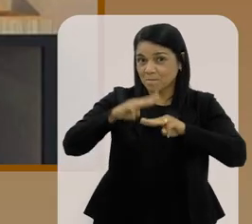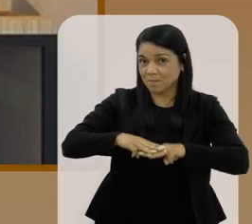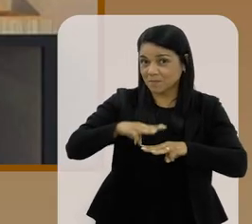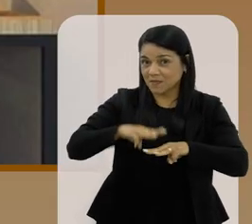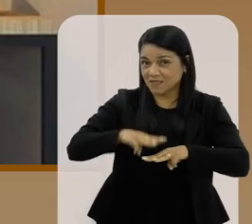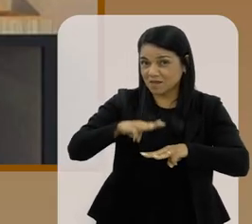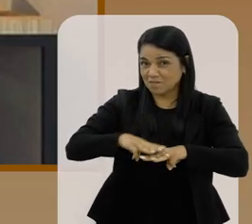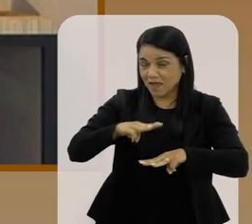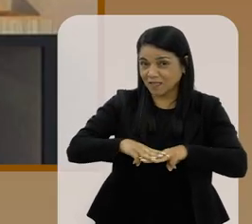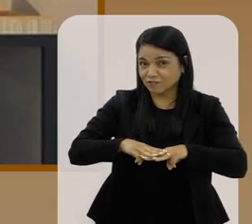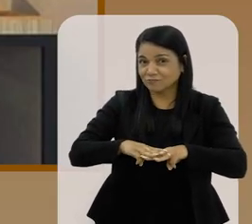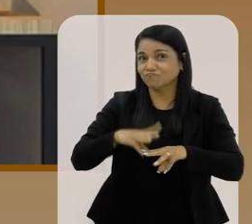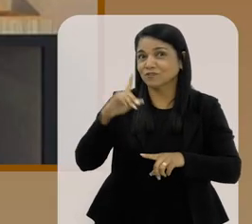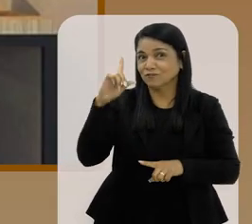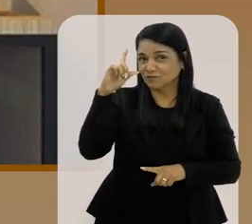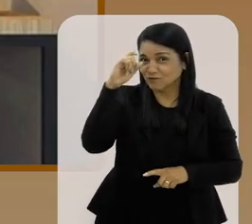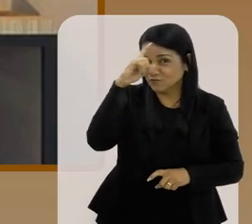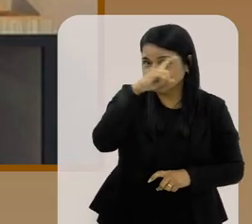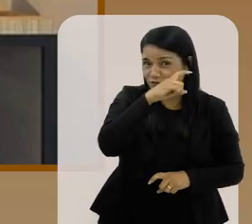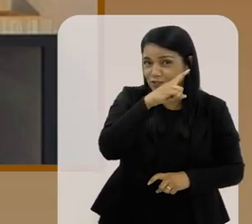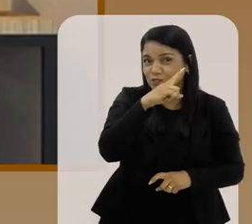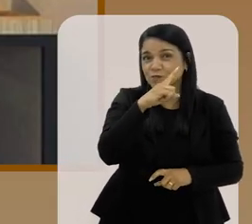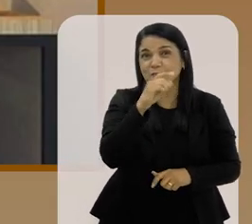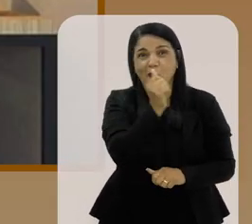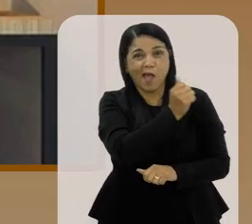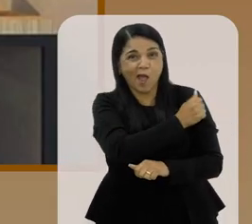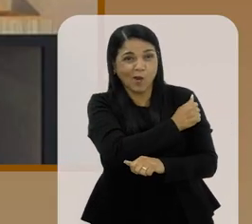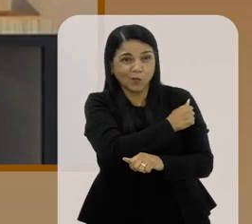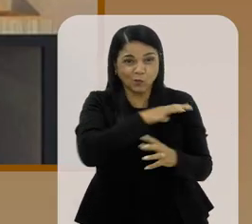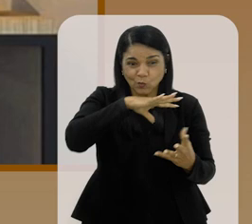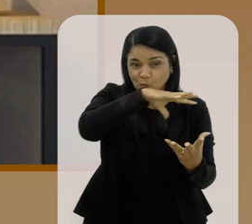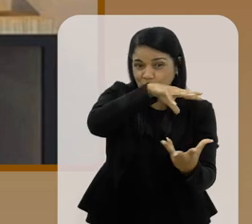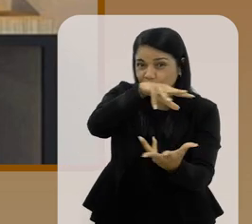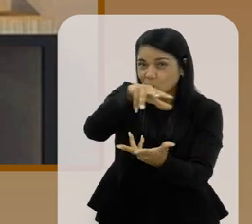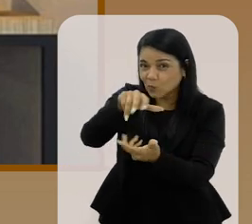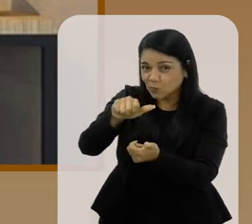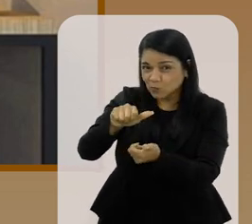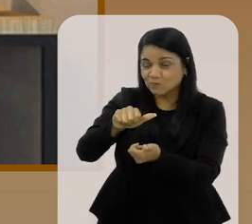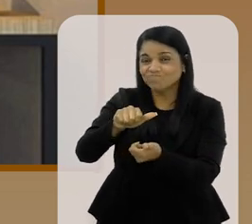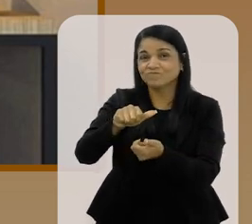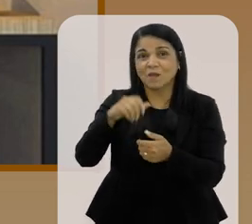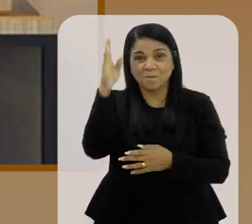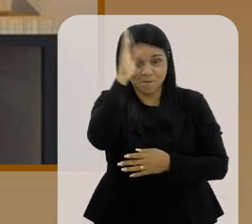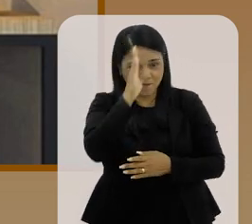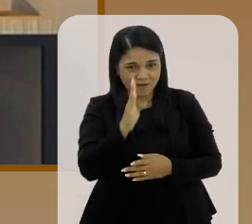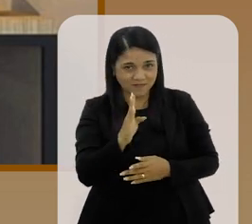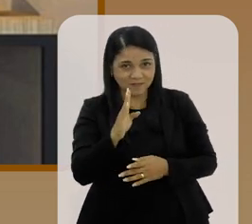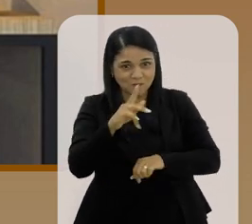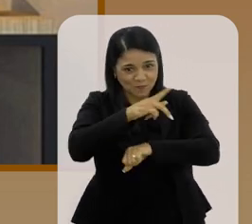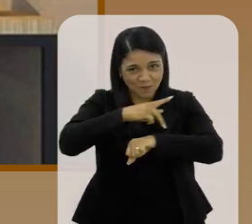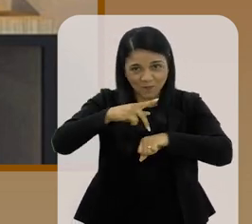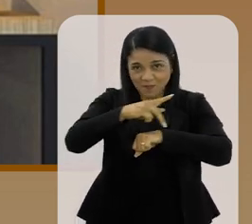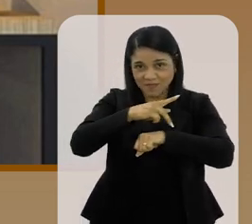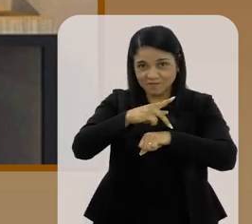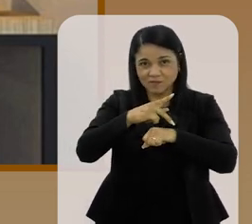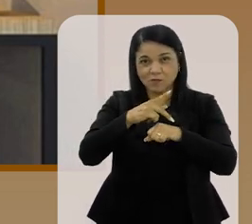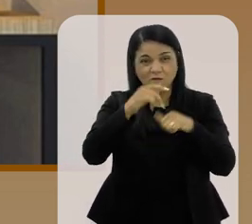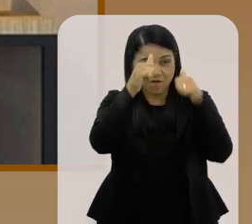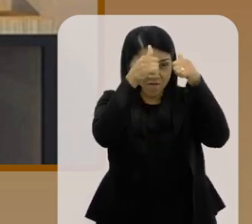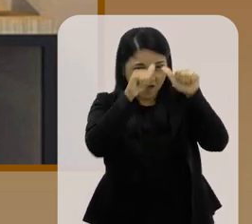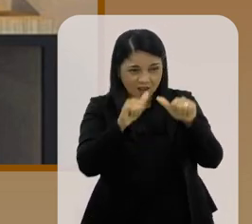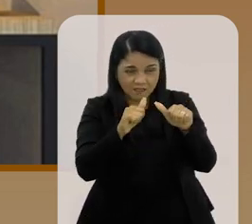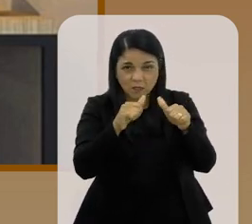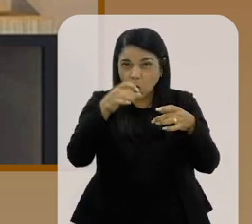A matemática sempre foi o bicho de sete cabeças para estudantes do mundo todo. Aqui no Brasil, de acordo com a última